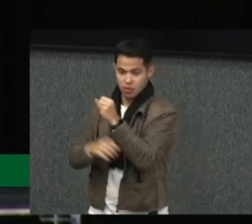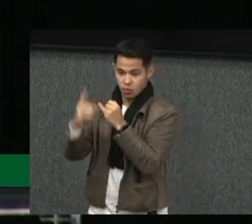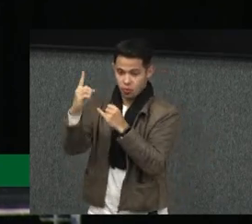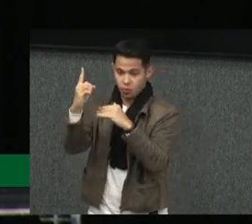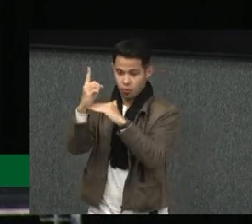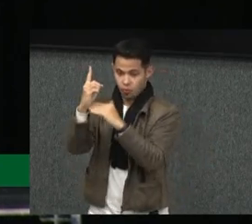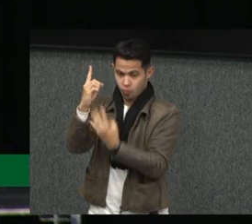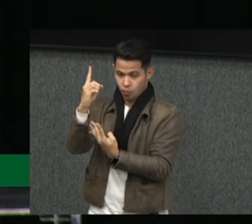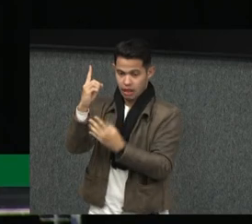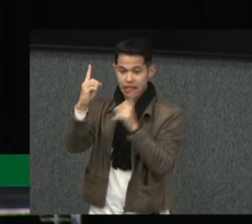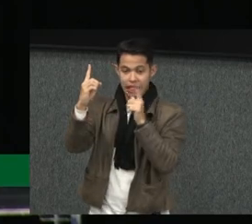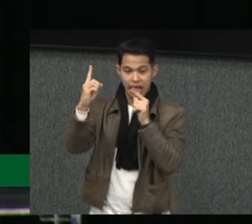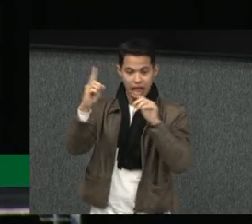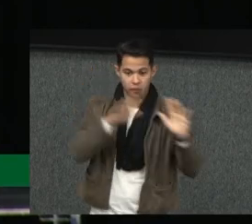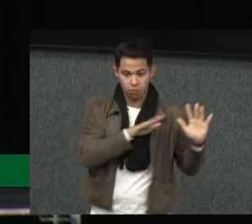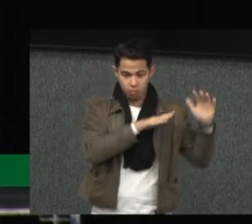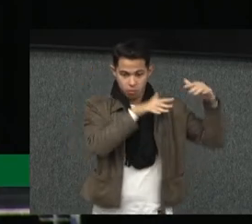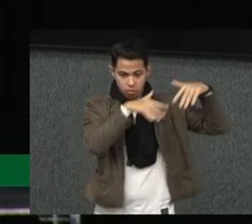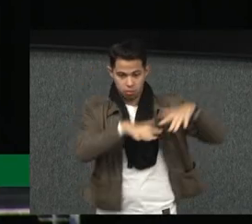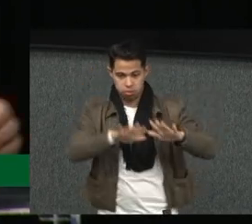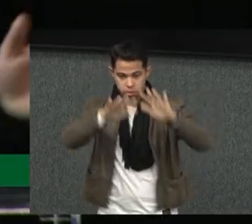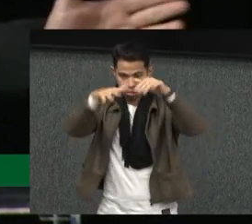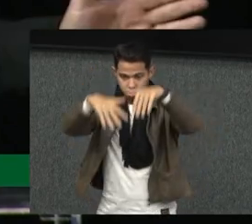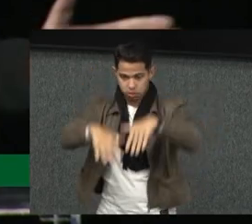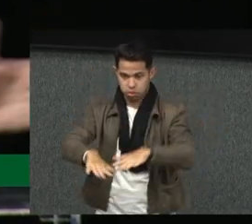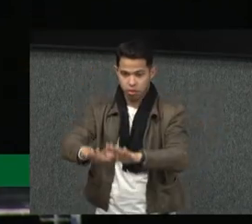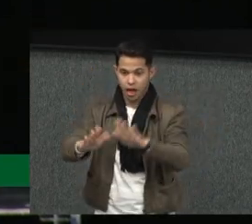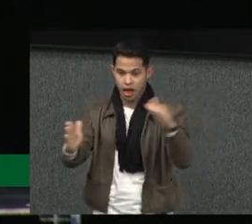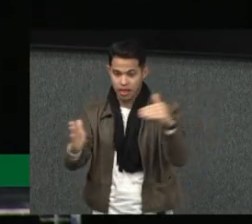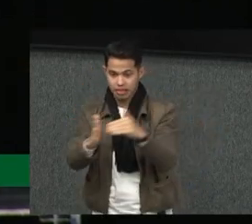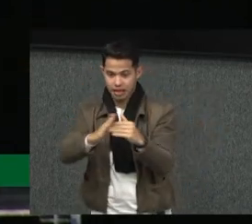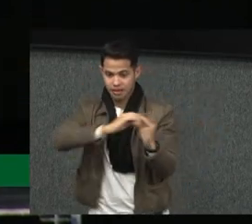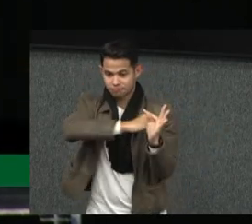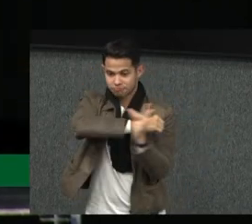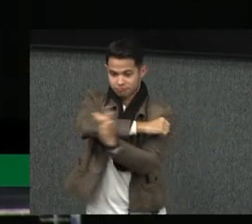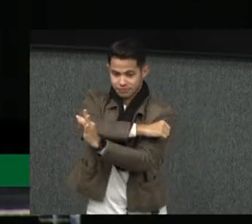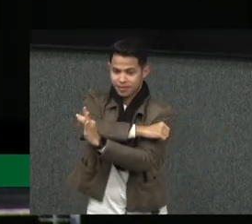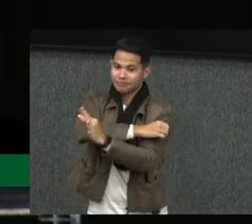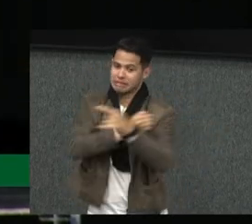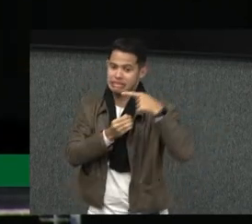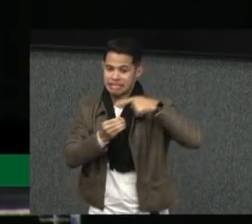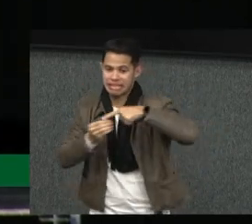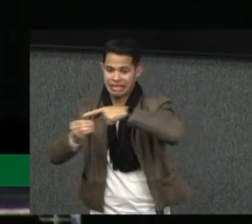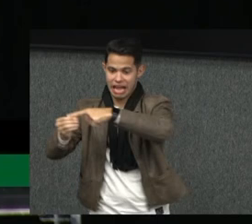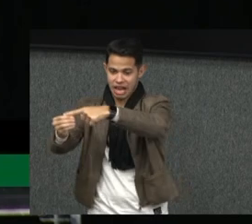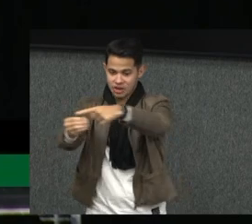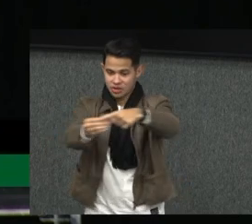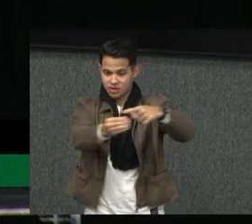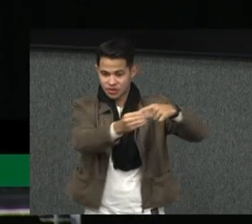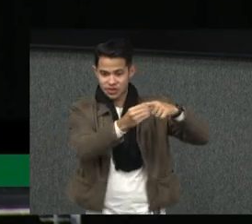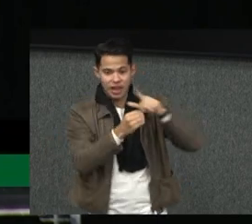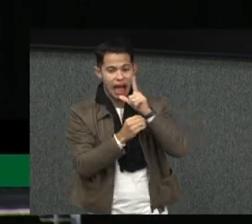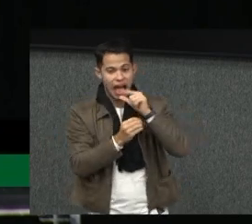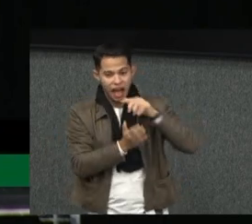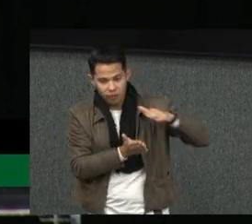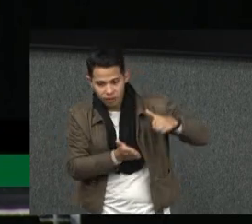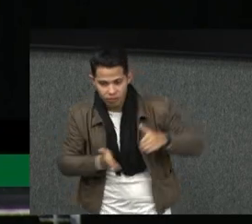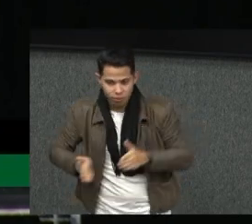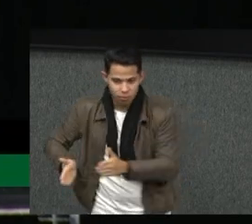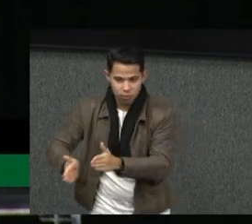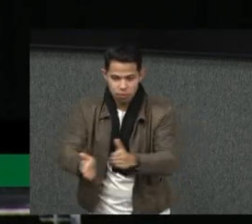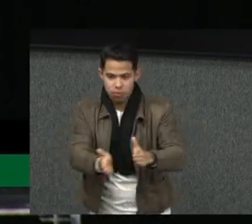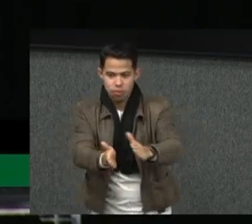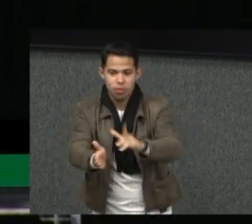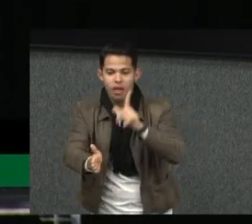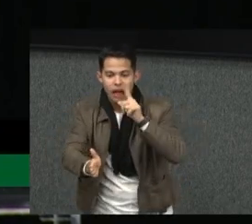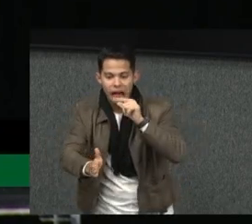caísse na nascente do Rio Tubarão, com certeza todas as cidades que são banhadas pelo rio estariam destruídas hoje. Então, a gente